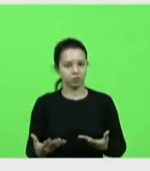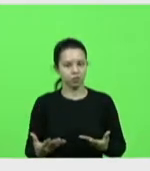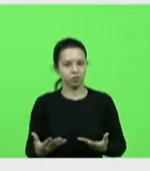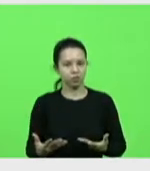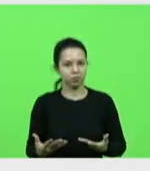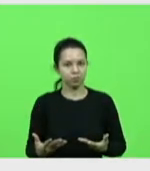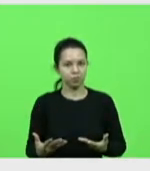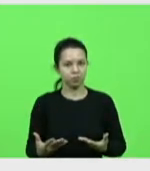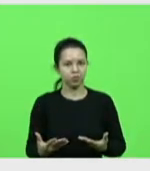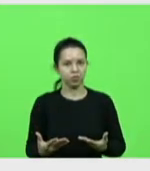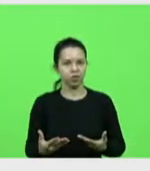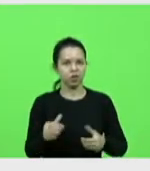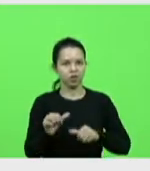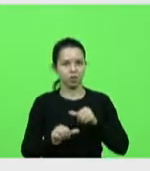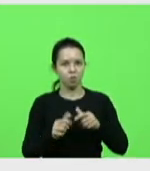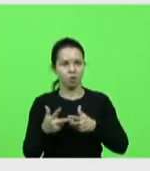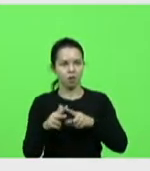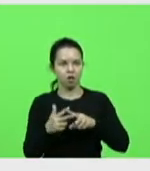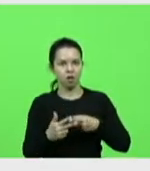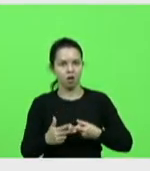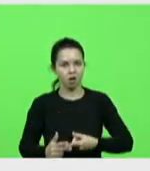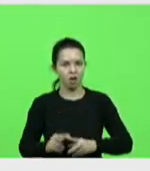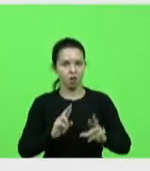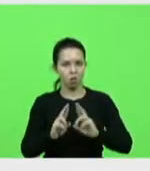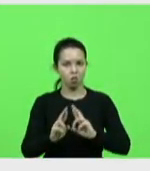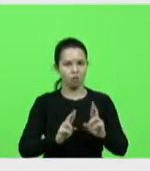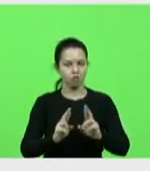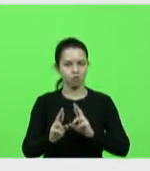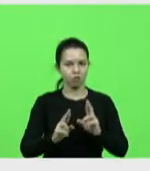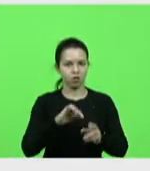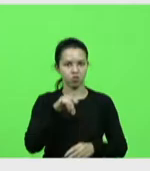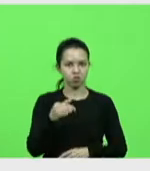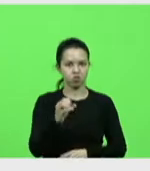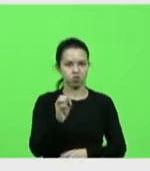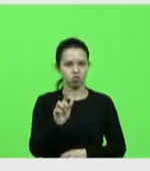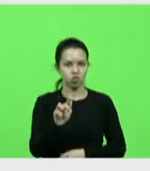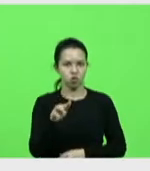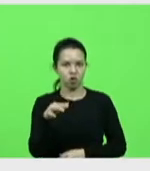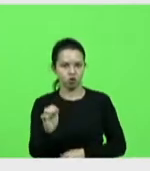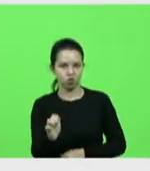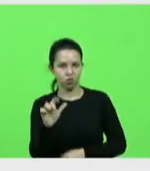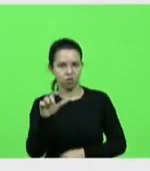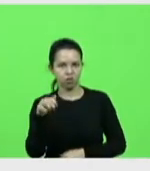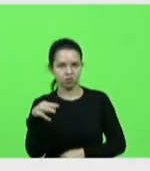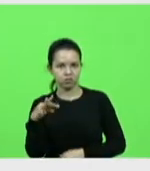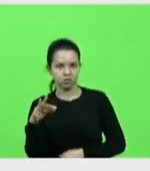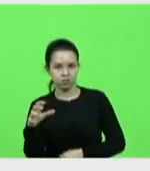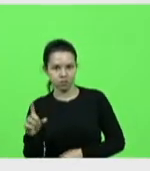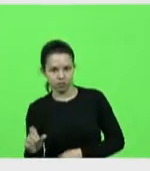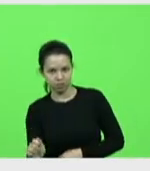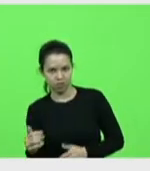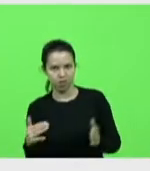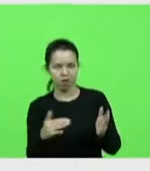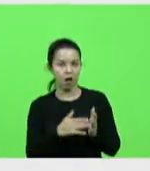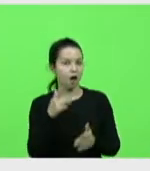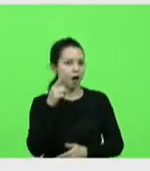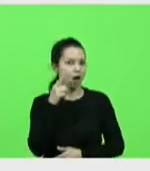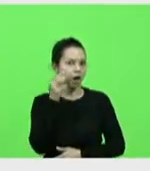a recuperação da rodovia Jorge Lacerda, que liga aí Gaspar, né, até